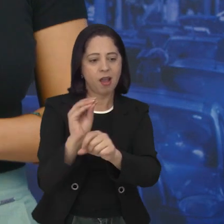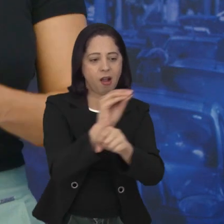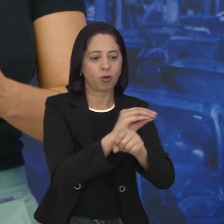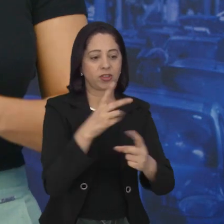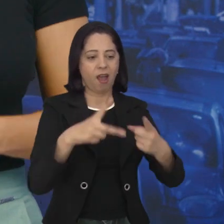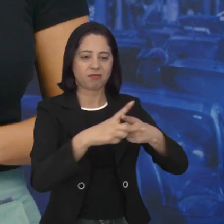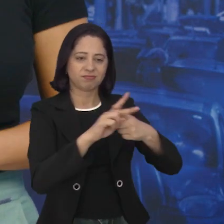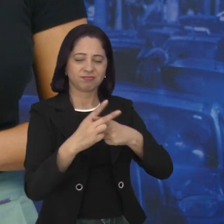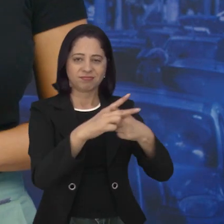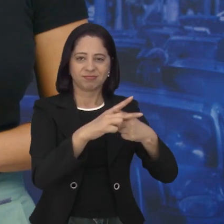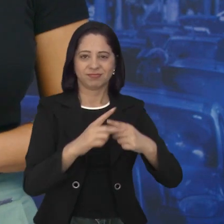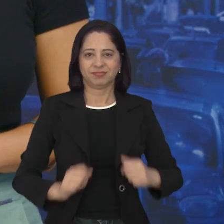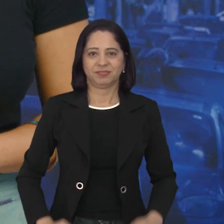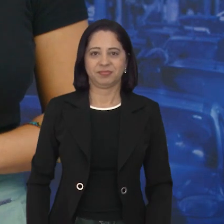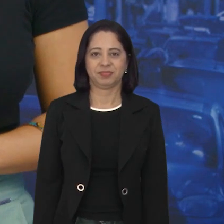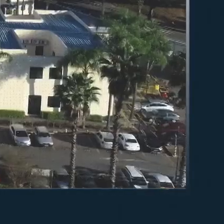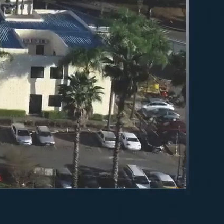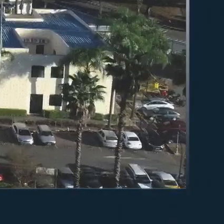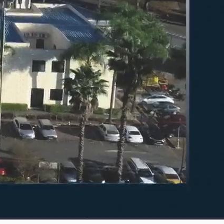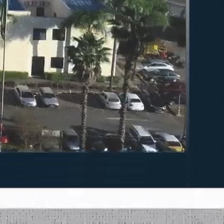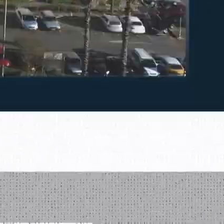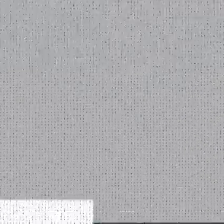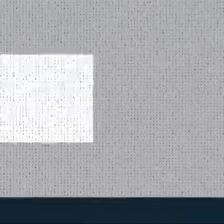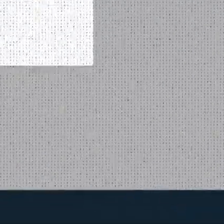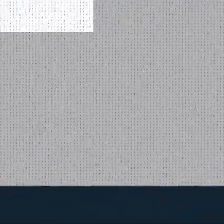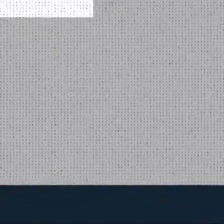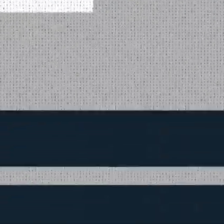cidade não saia daí que a gente volta